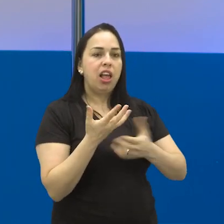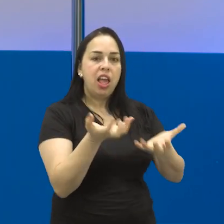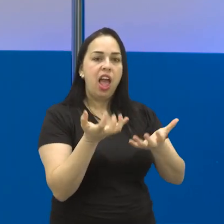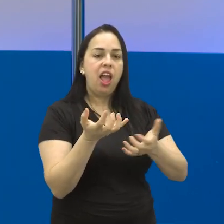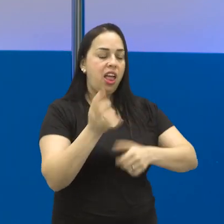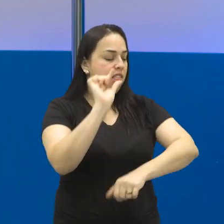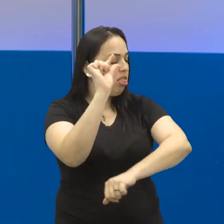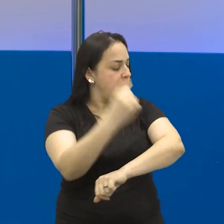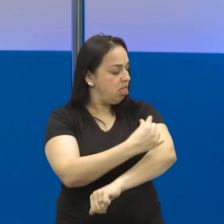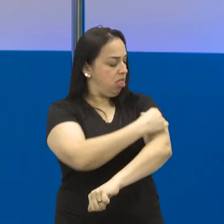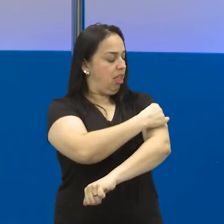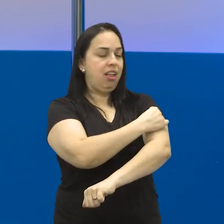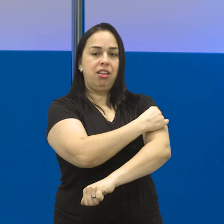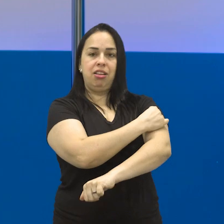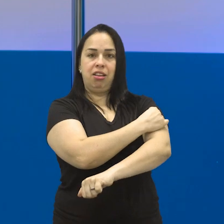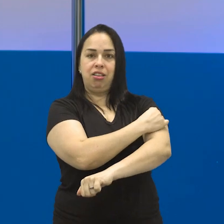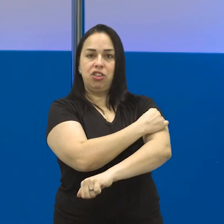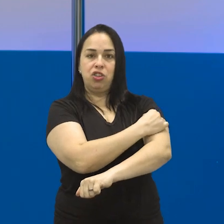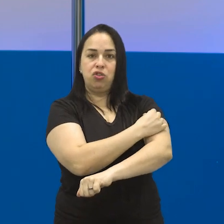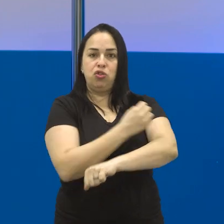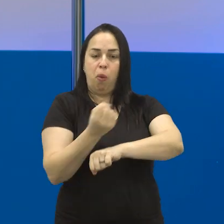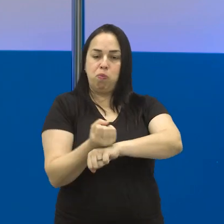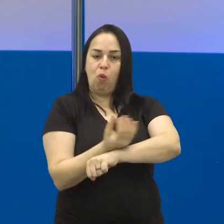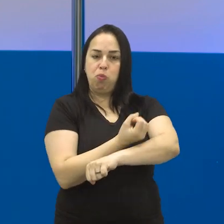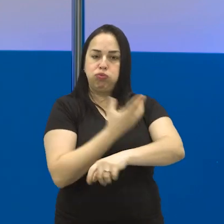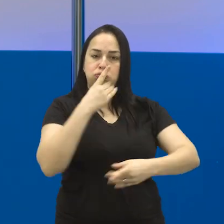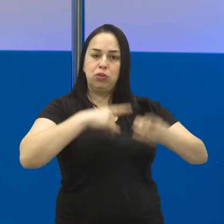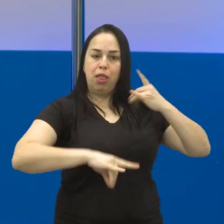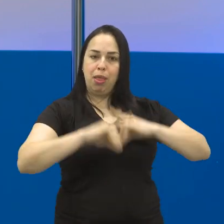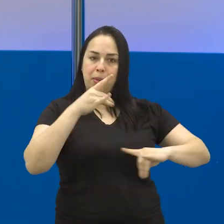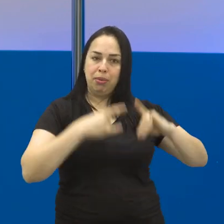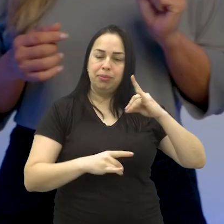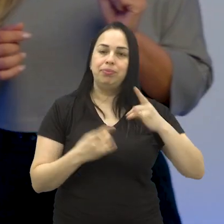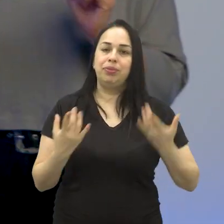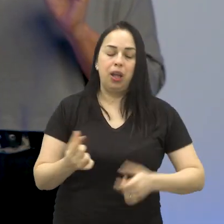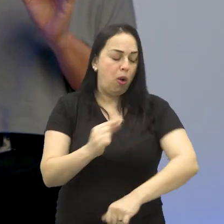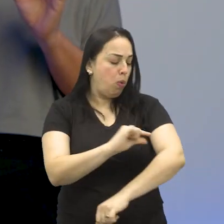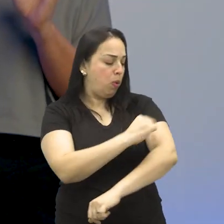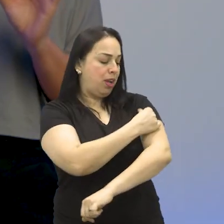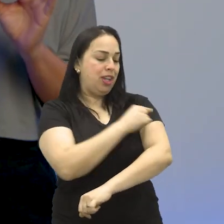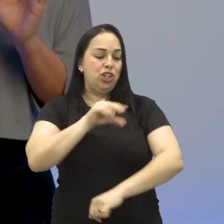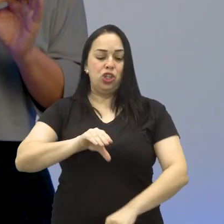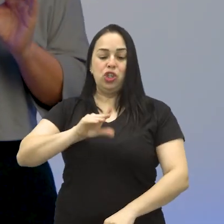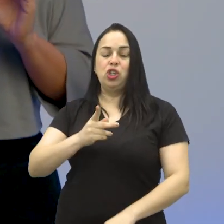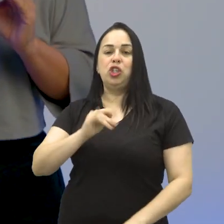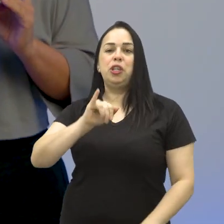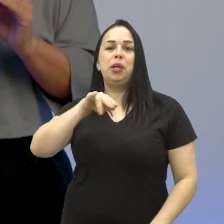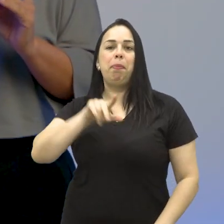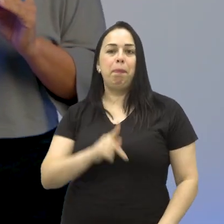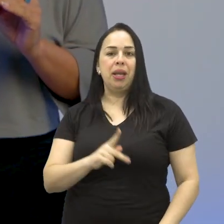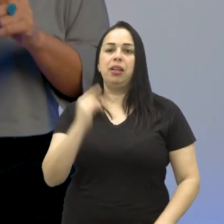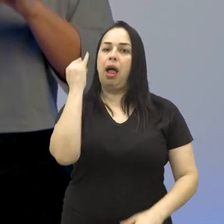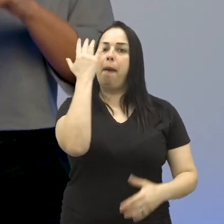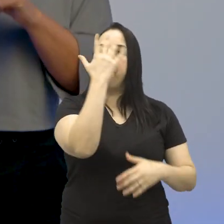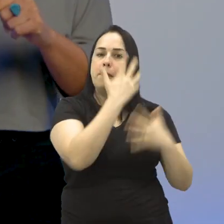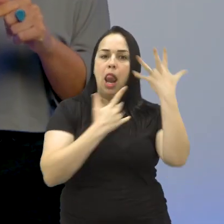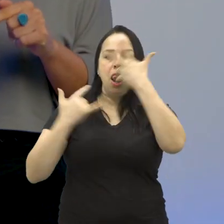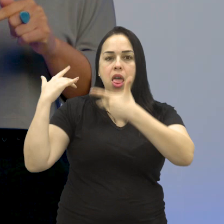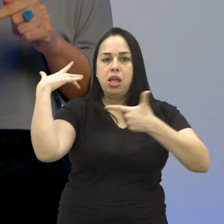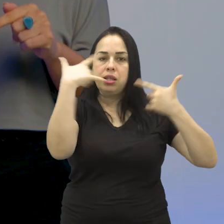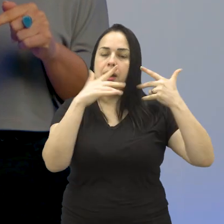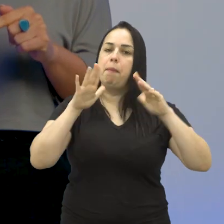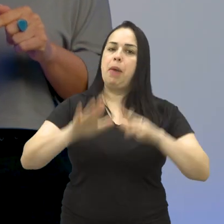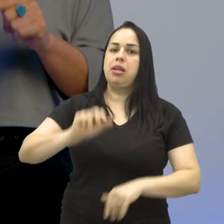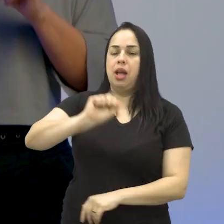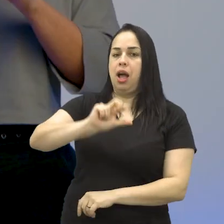anos pelos implantes de hormônios manipulados. É o chamado chip da beleza, que foi proibido